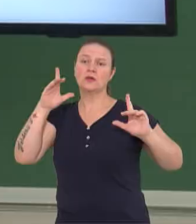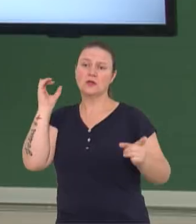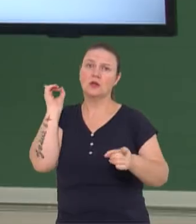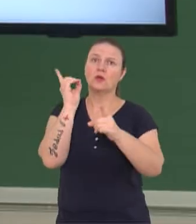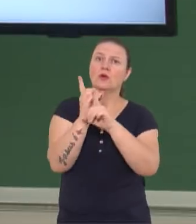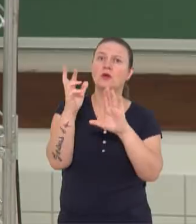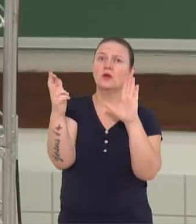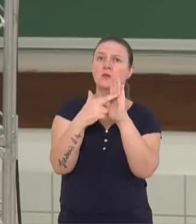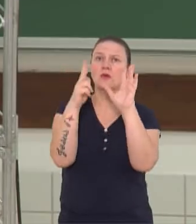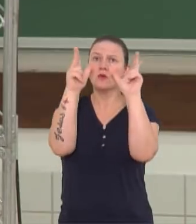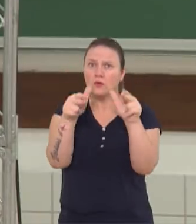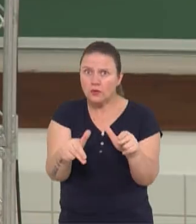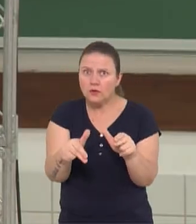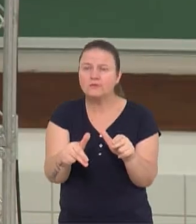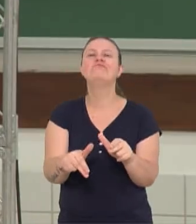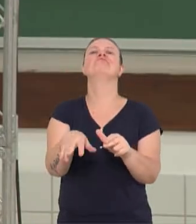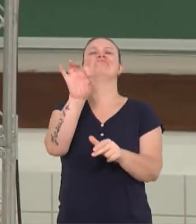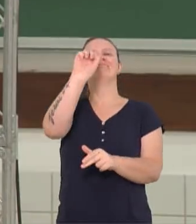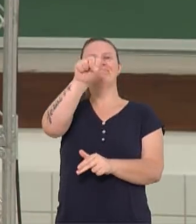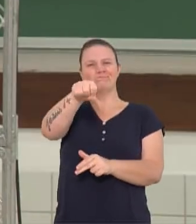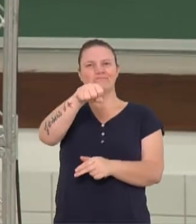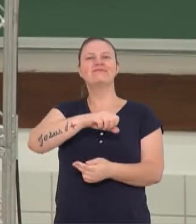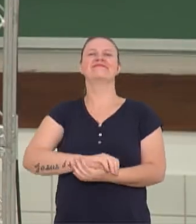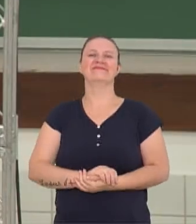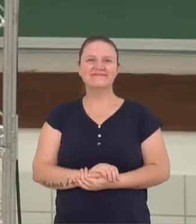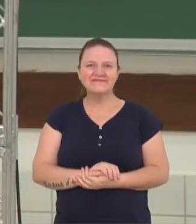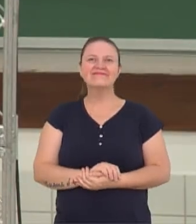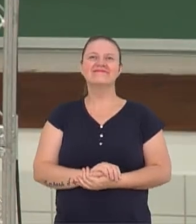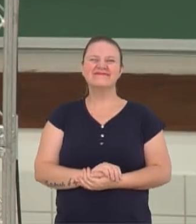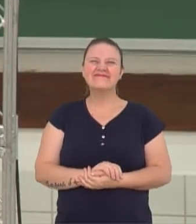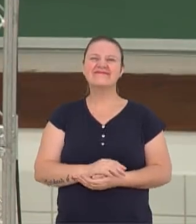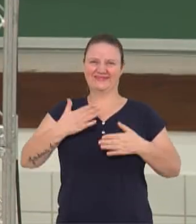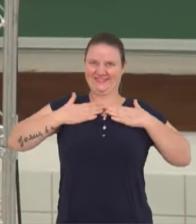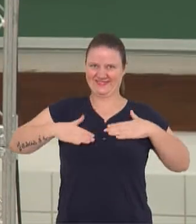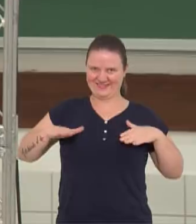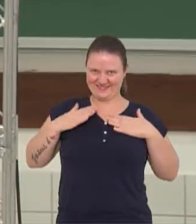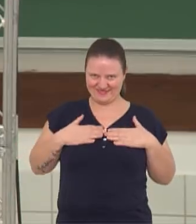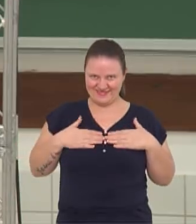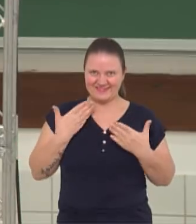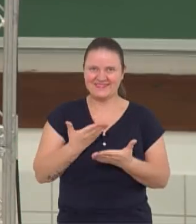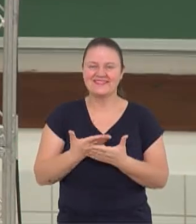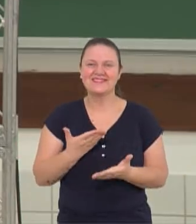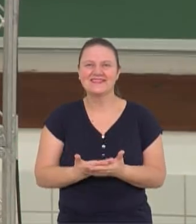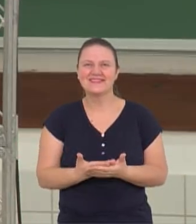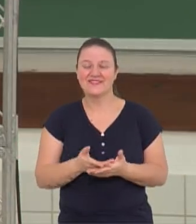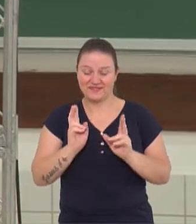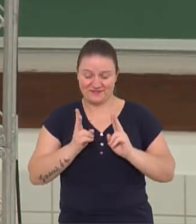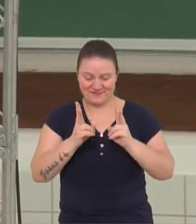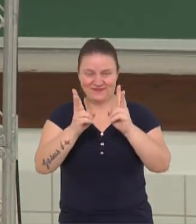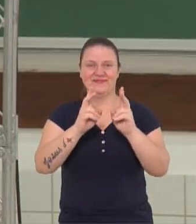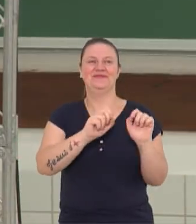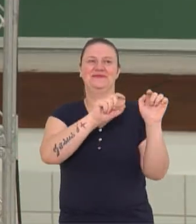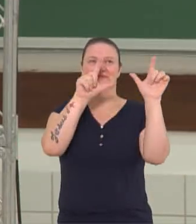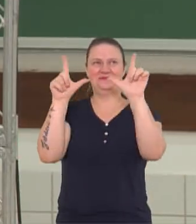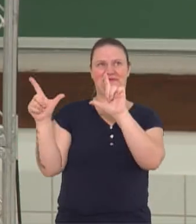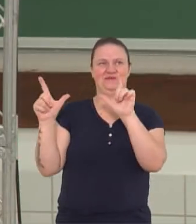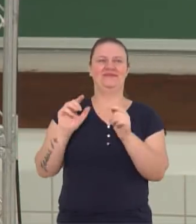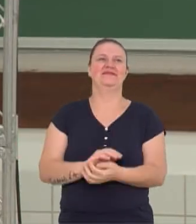resultado. Isso mesmo. Tudo bem? Está tranquila essa aula? Vamos continuar.